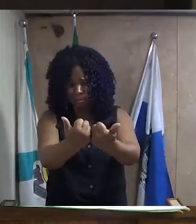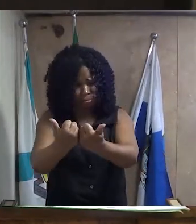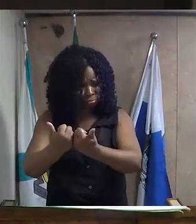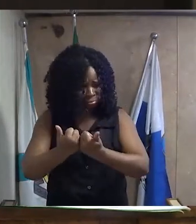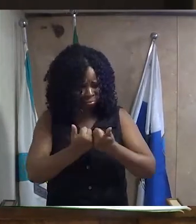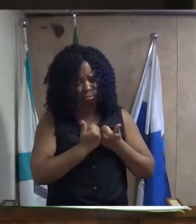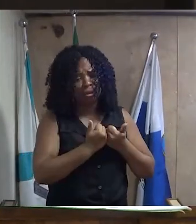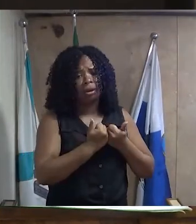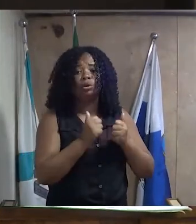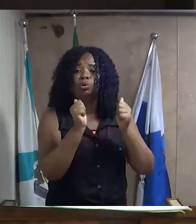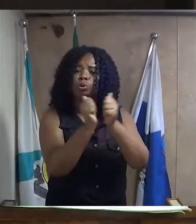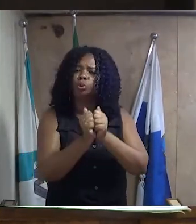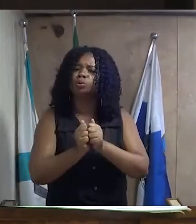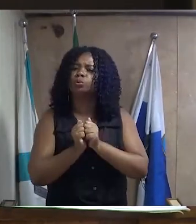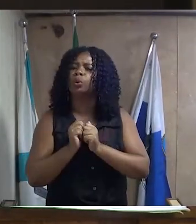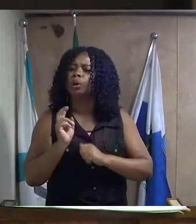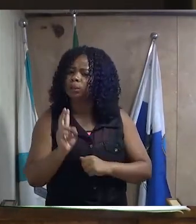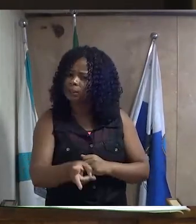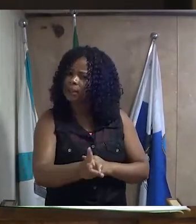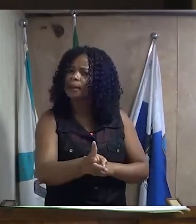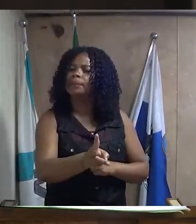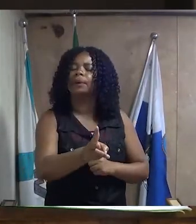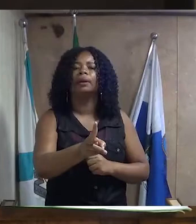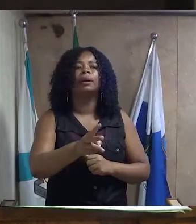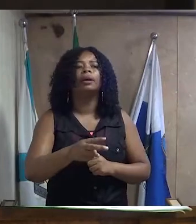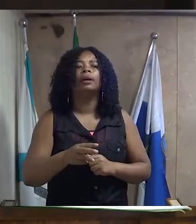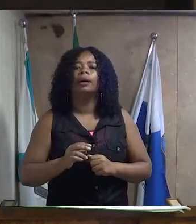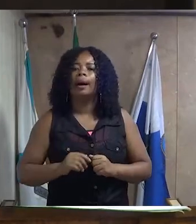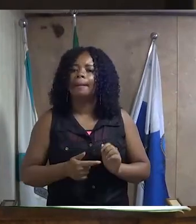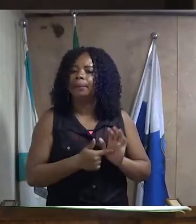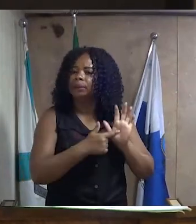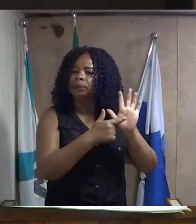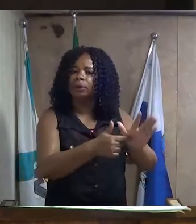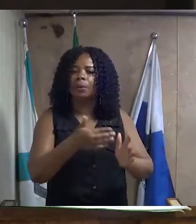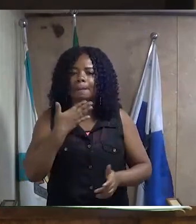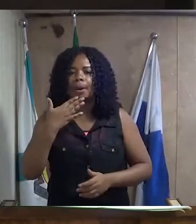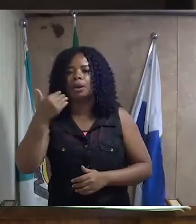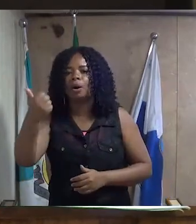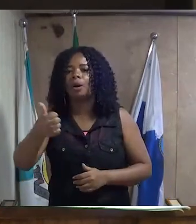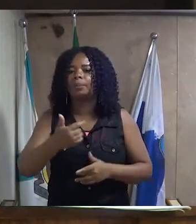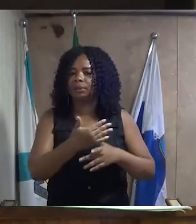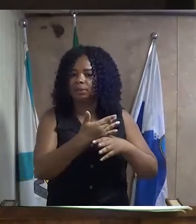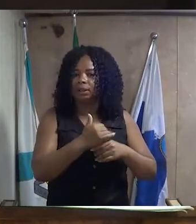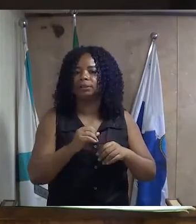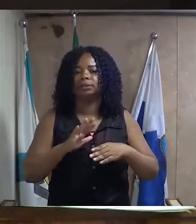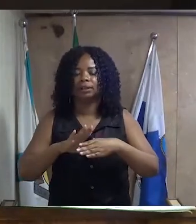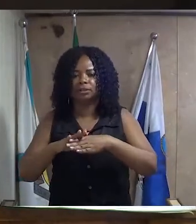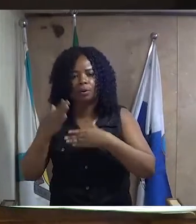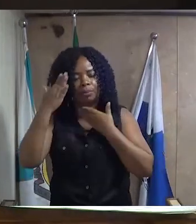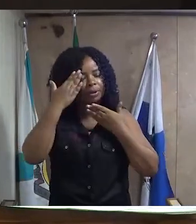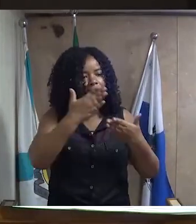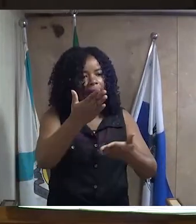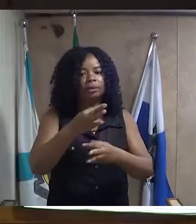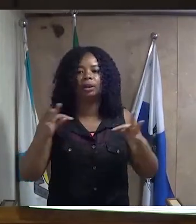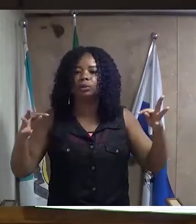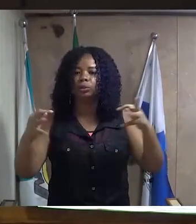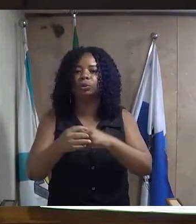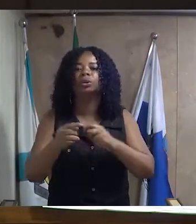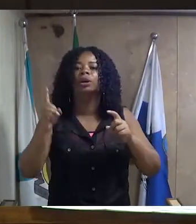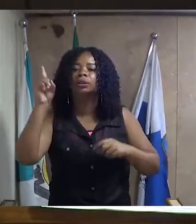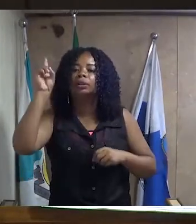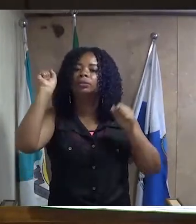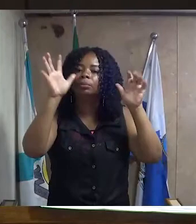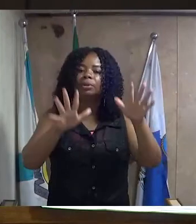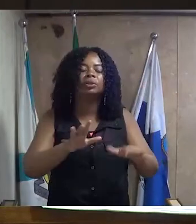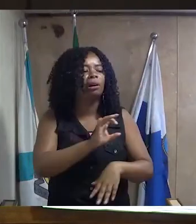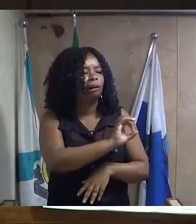juntos sempre estaremos levando o melhor para a nossa cidade. Obrigado a todos. Que Deus abençoe a